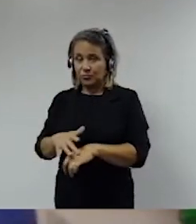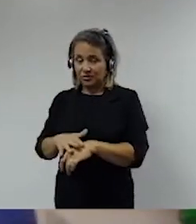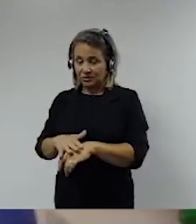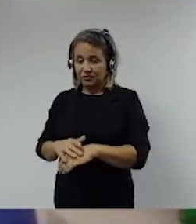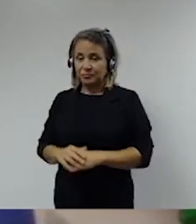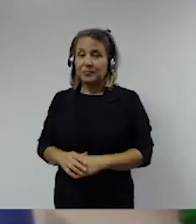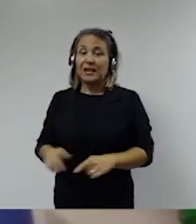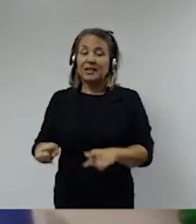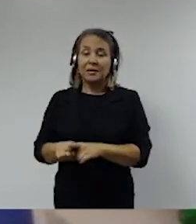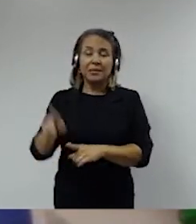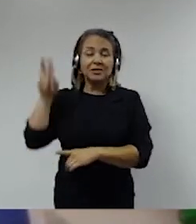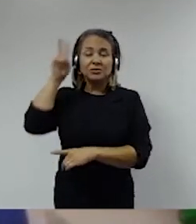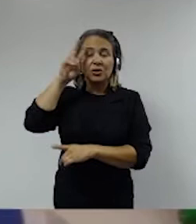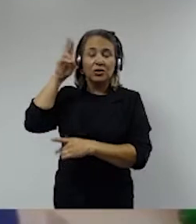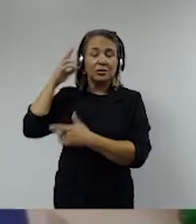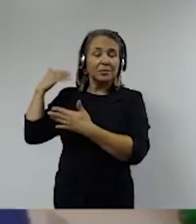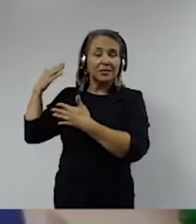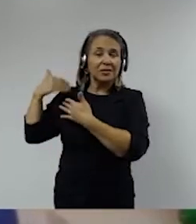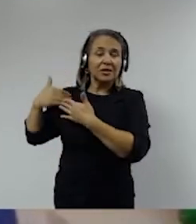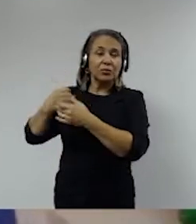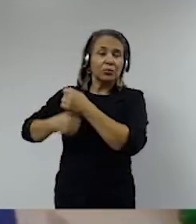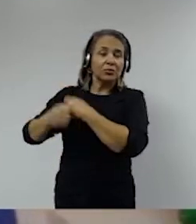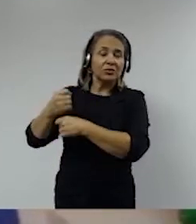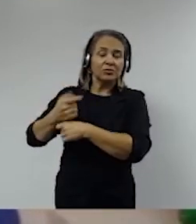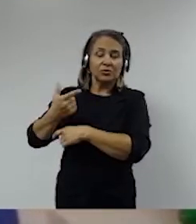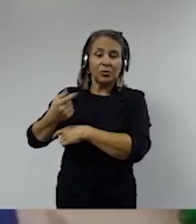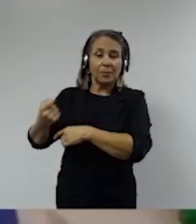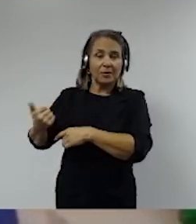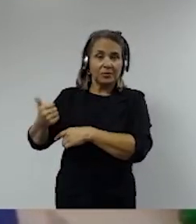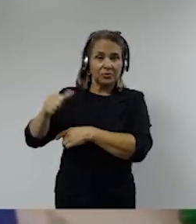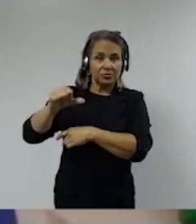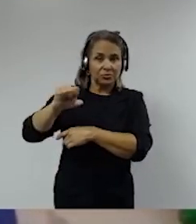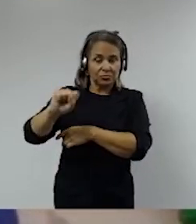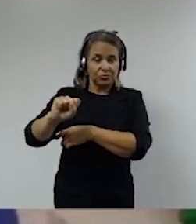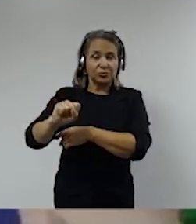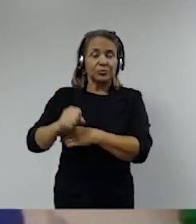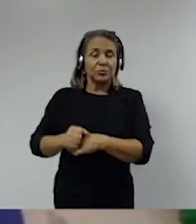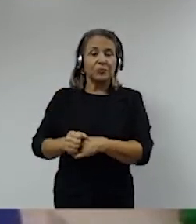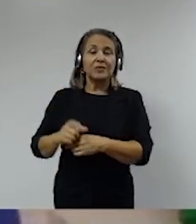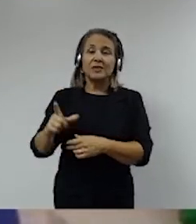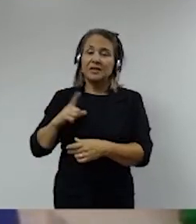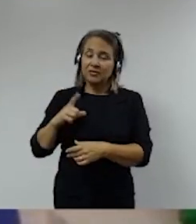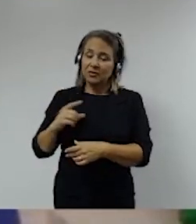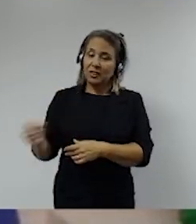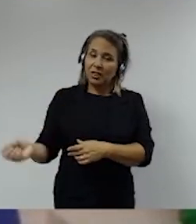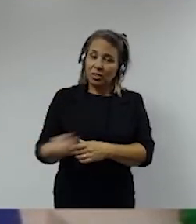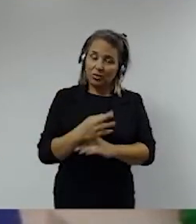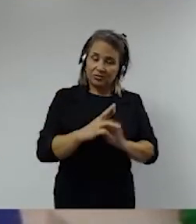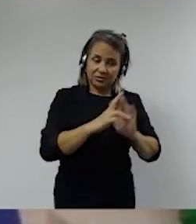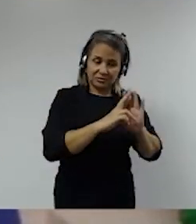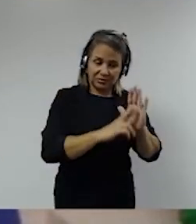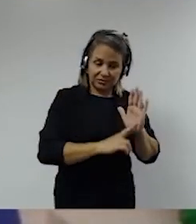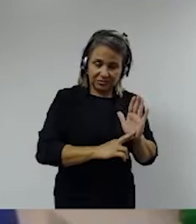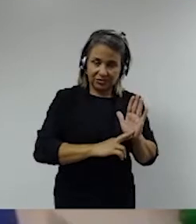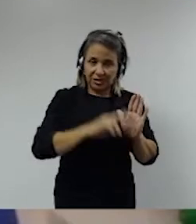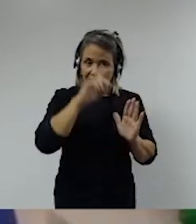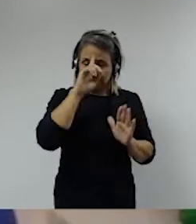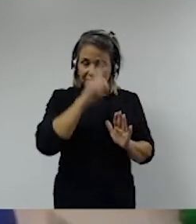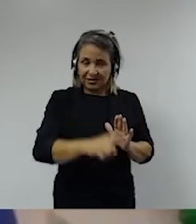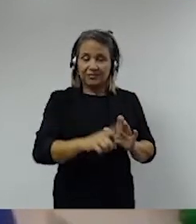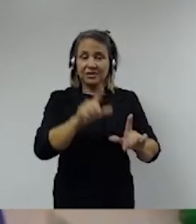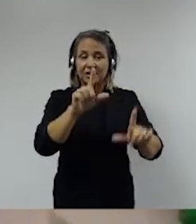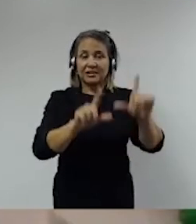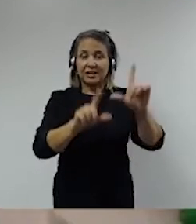Historicamente também, bem recentemente, em 2018, o CFM publicou nova resolução que definia e disciplinava a